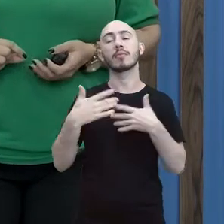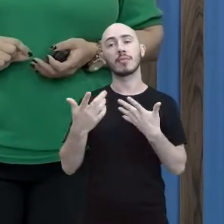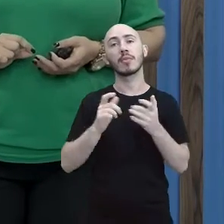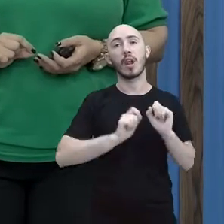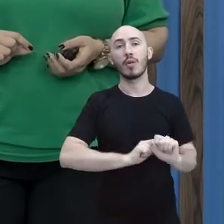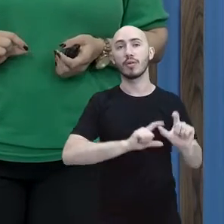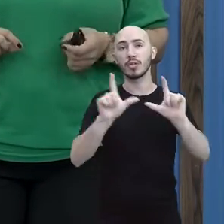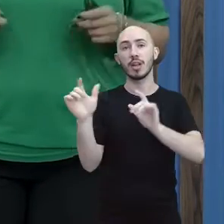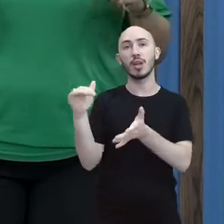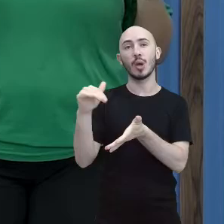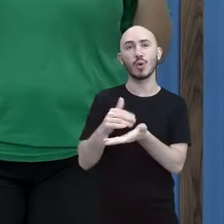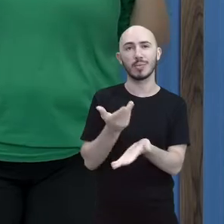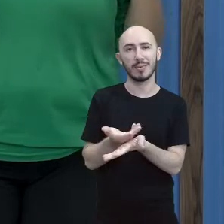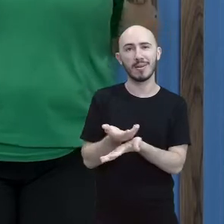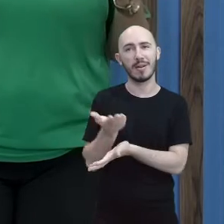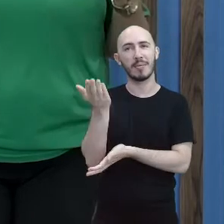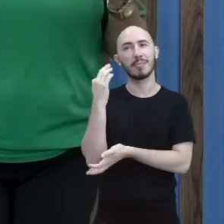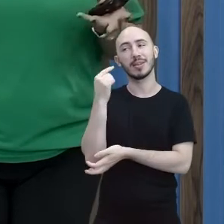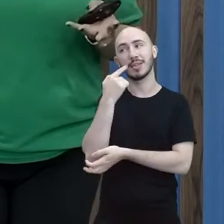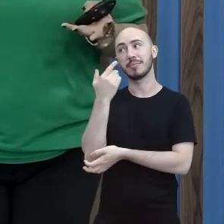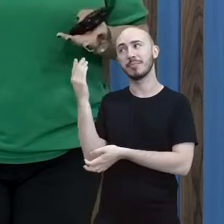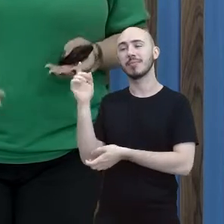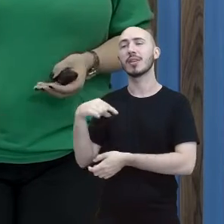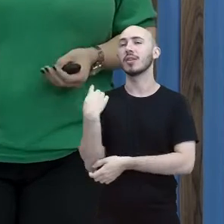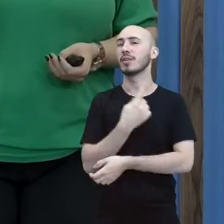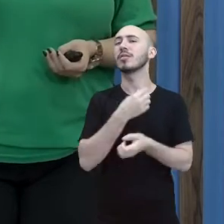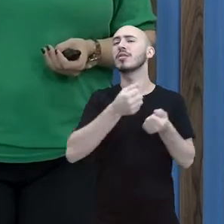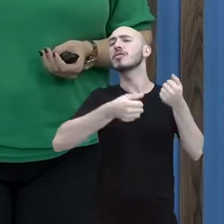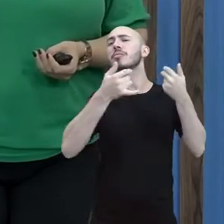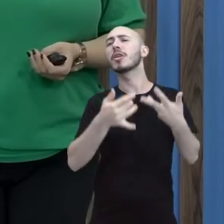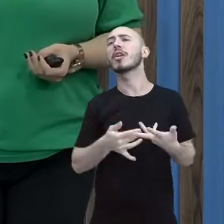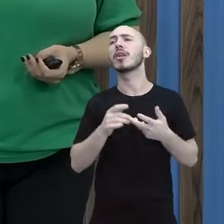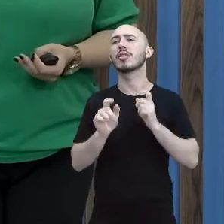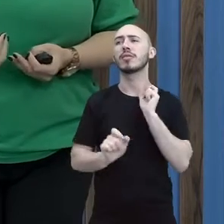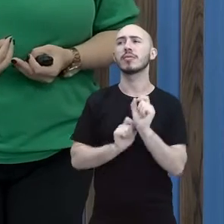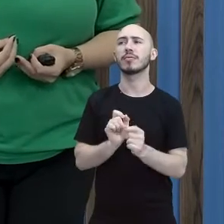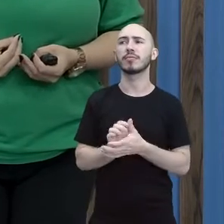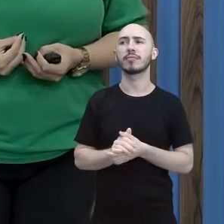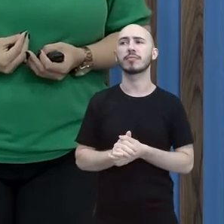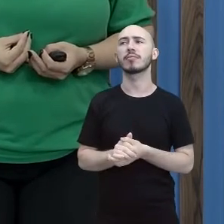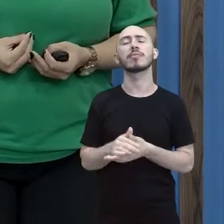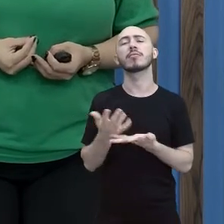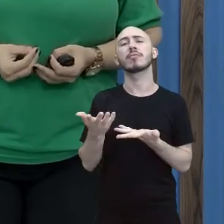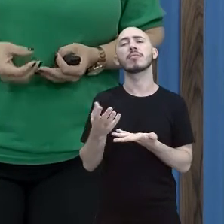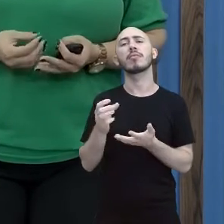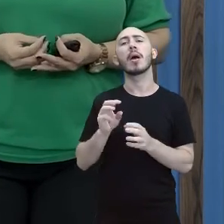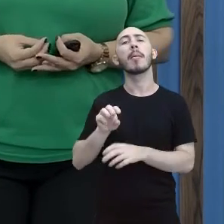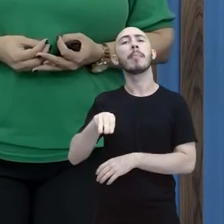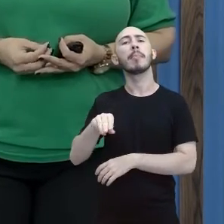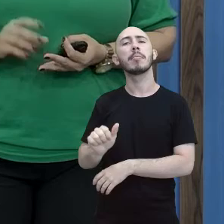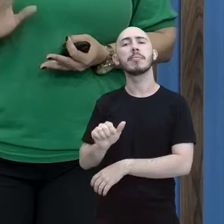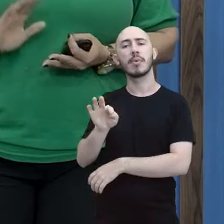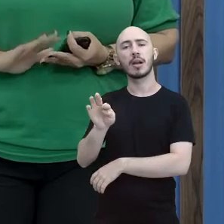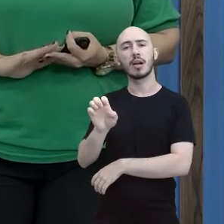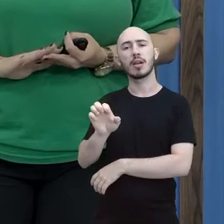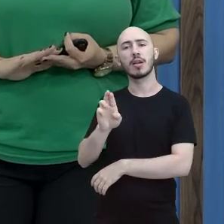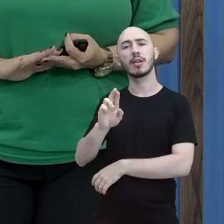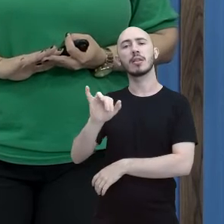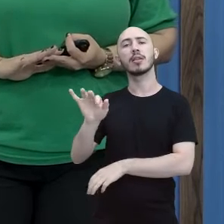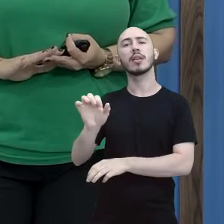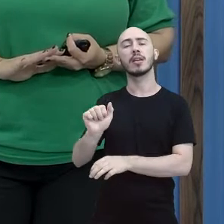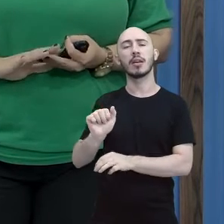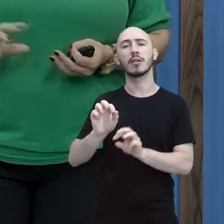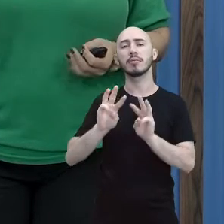na última aula, né, a gente estava falando justamente do que é feita a matéria. E aí eu disse para